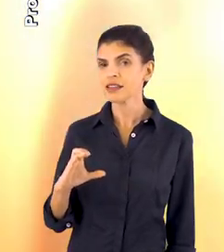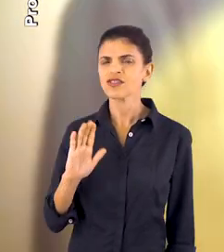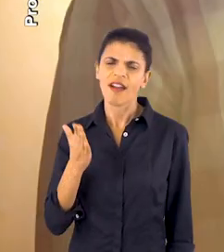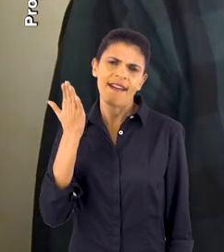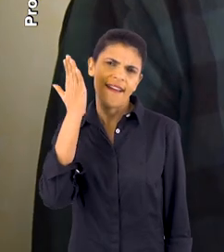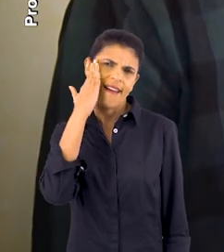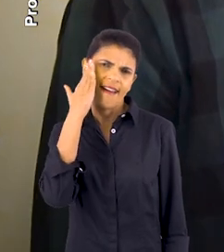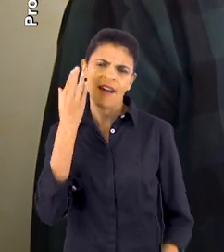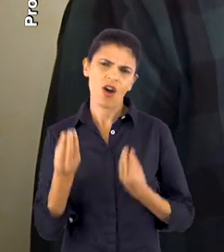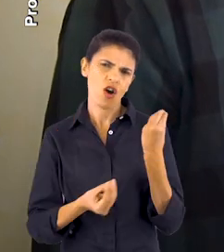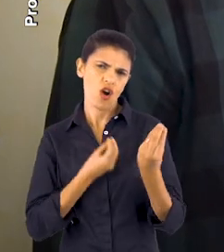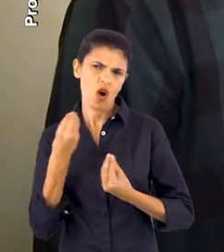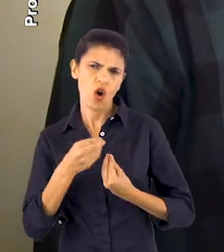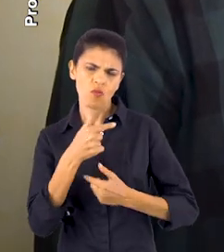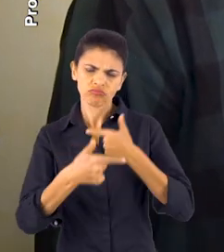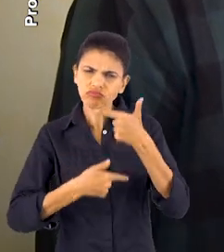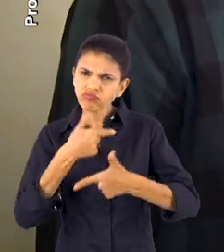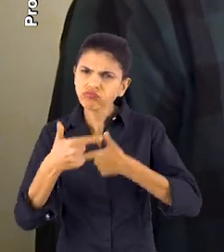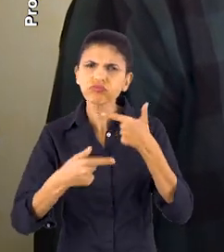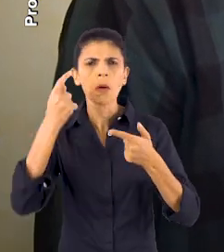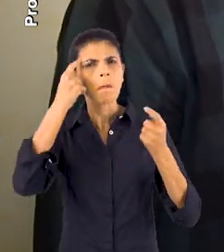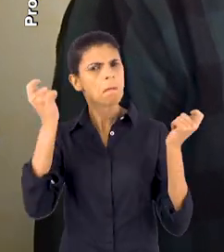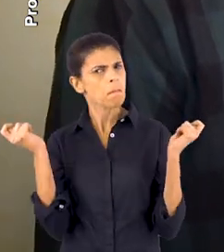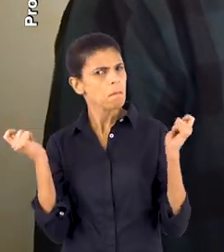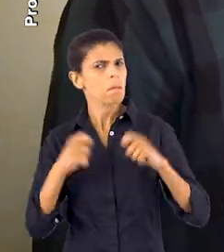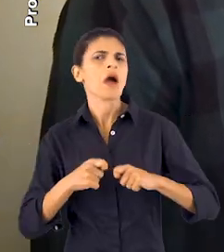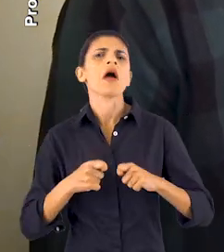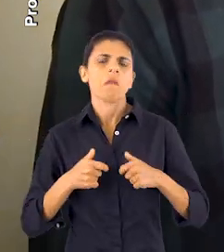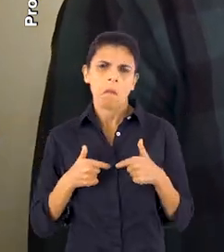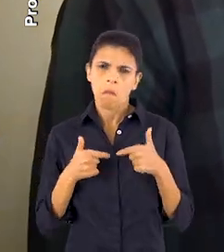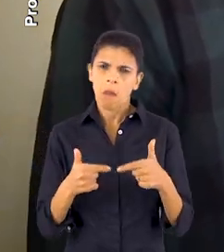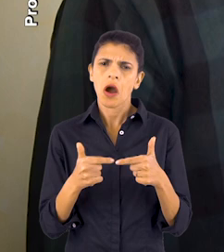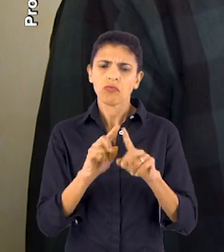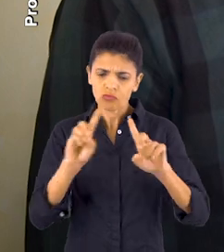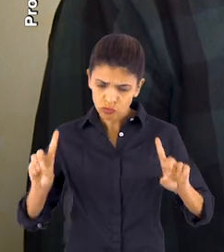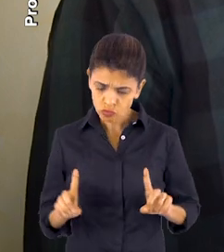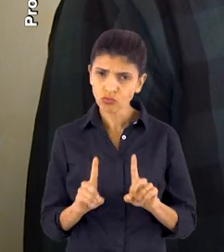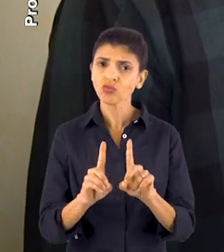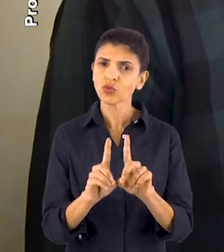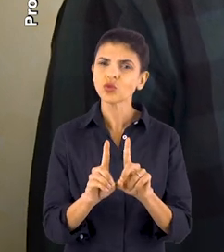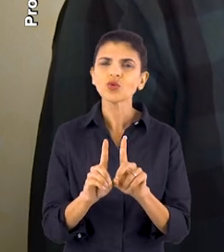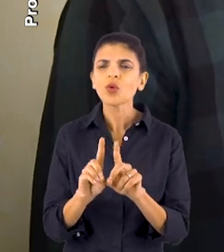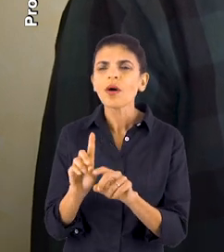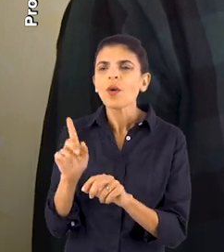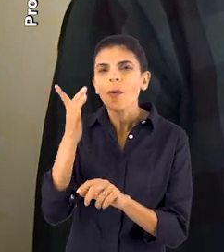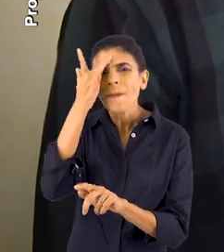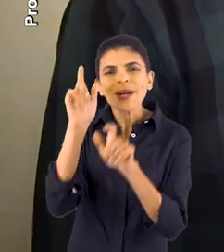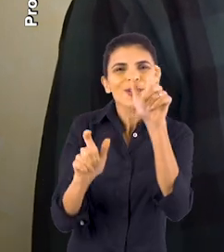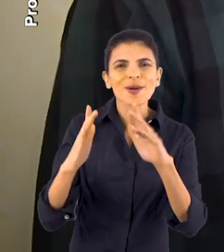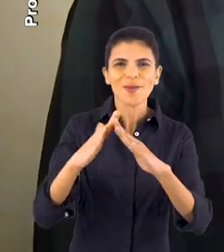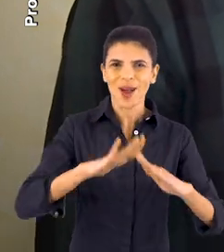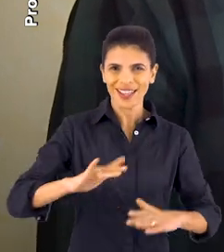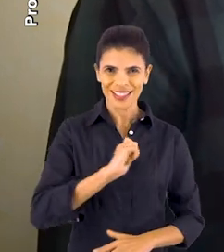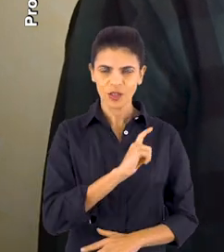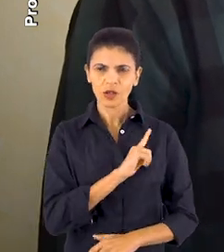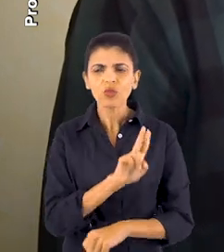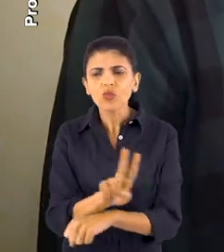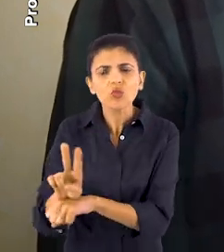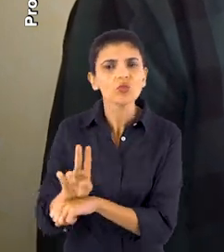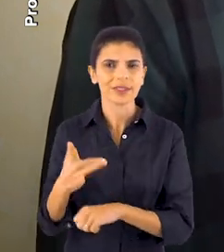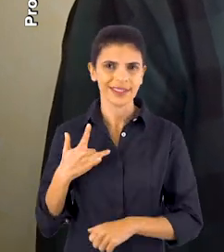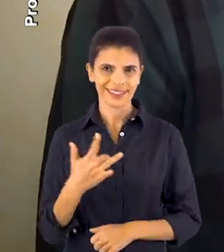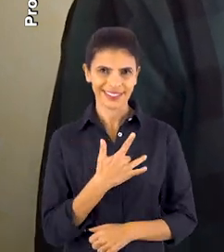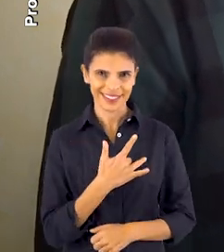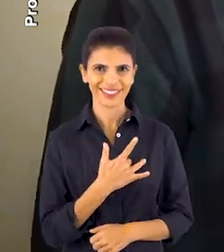Esteves. Sabemos do seu potencial, sabemos que podemos juntos cuidar da saúde